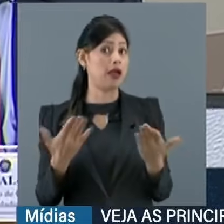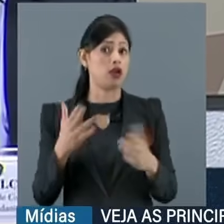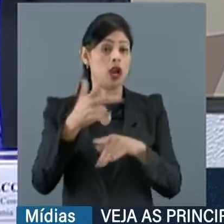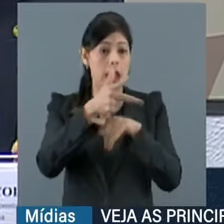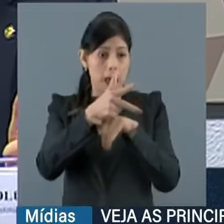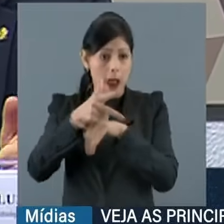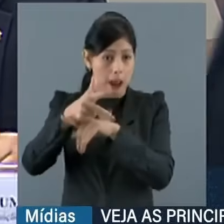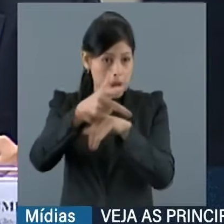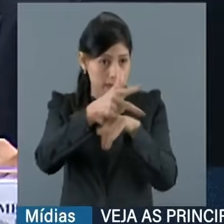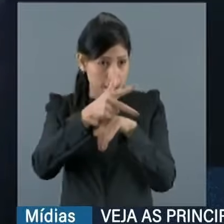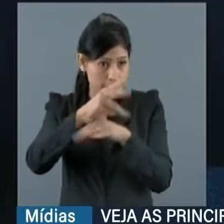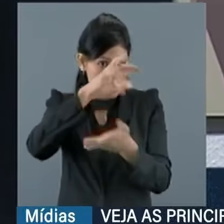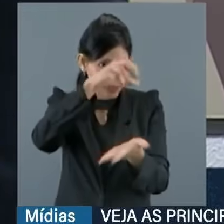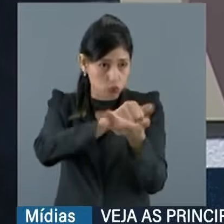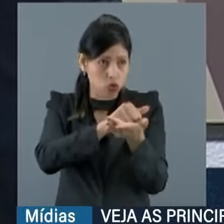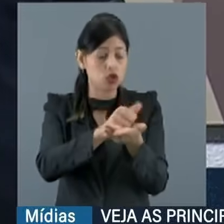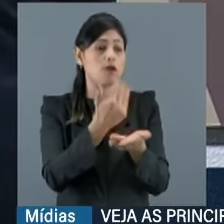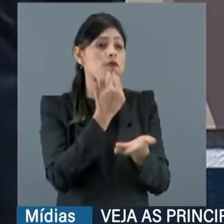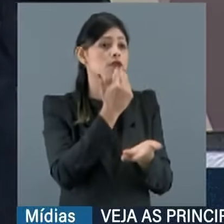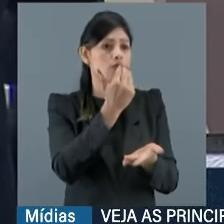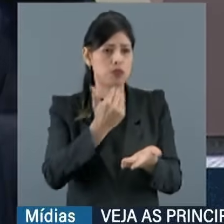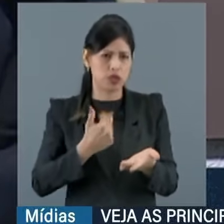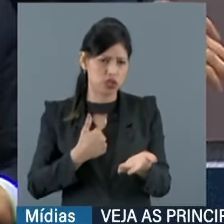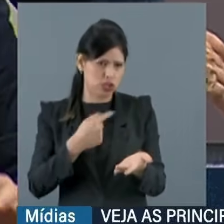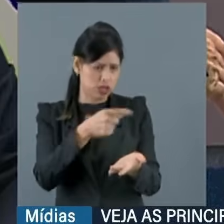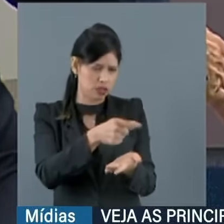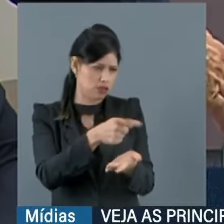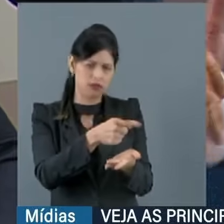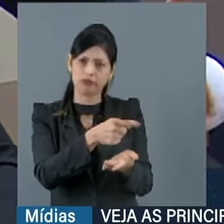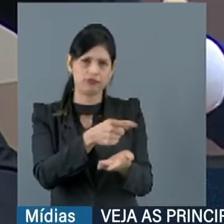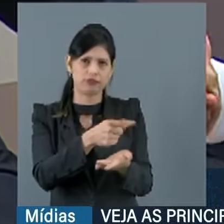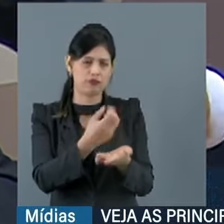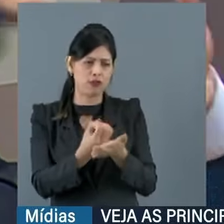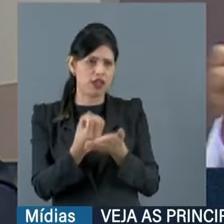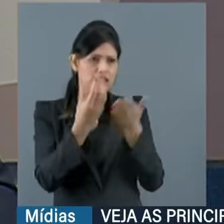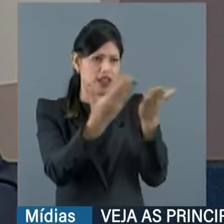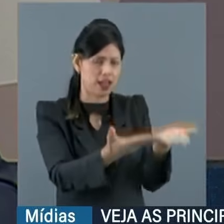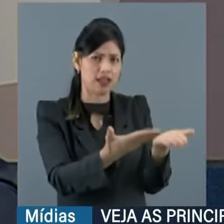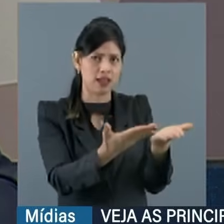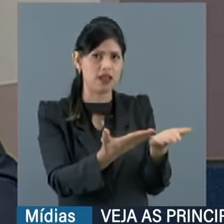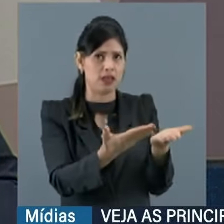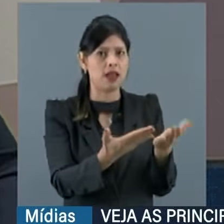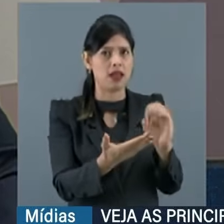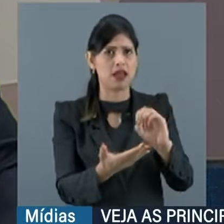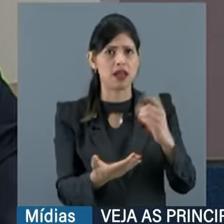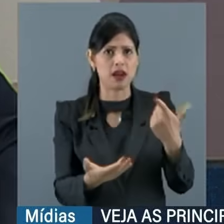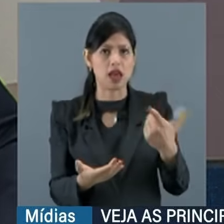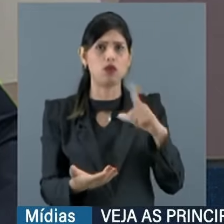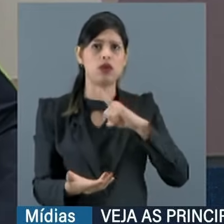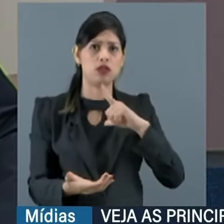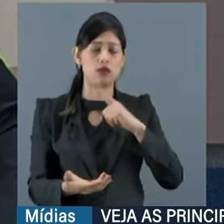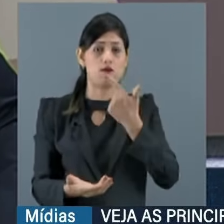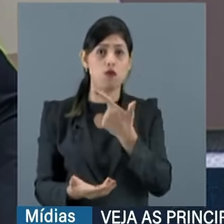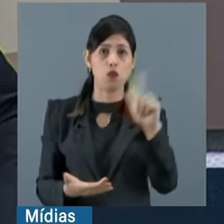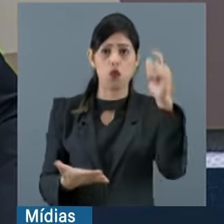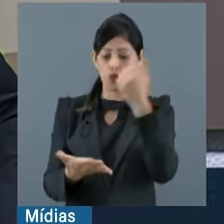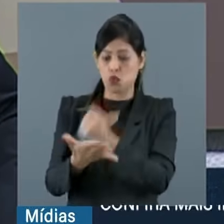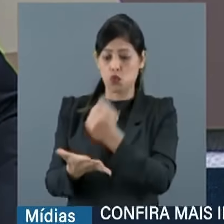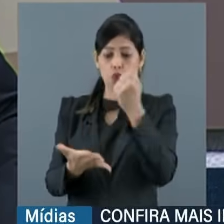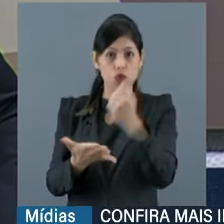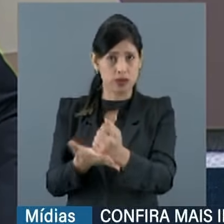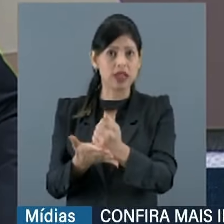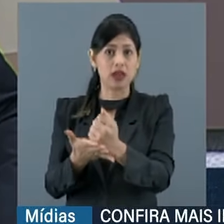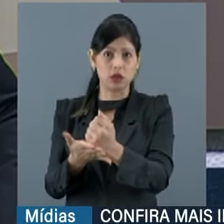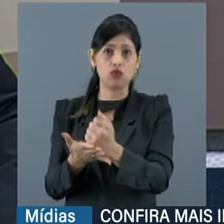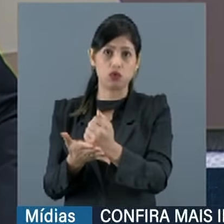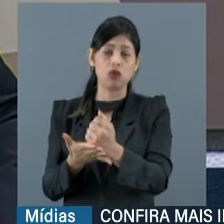os ofícios aqui. É claro que há um contrato que não foi celebrado por mim, foi celebrado em 2018,